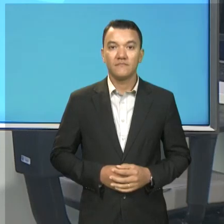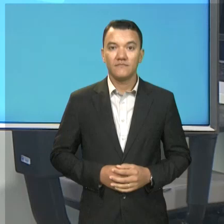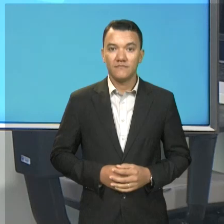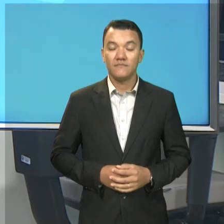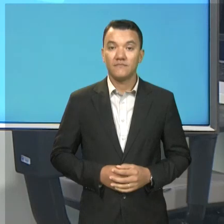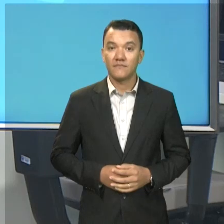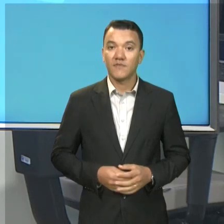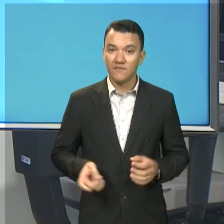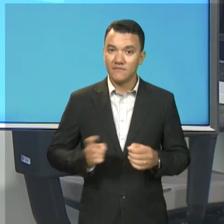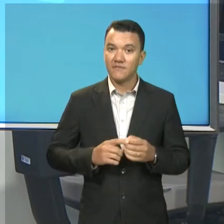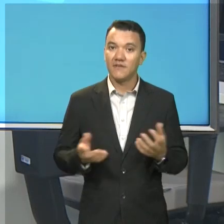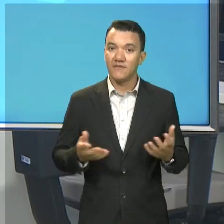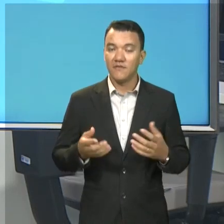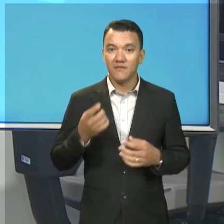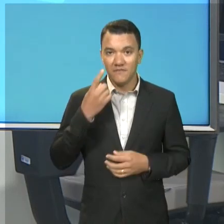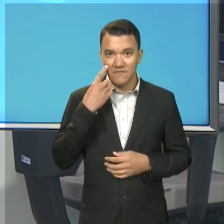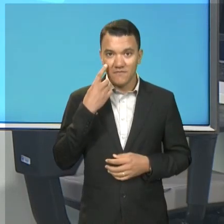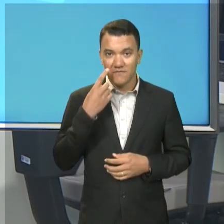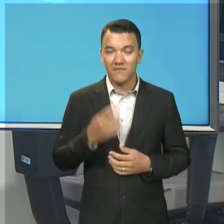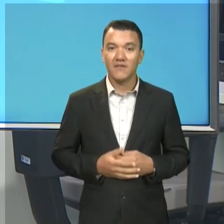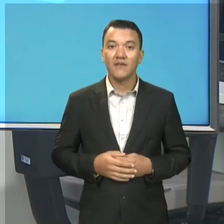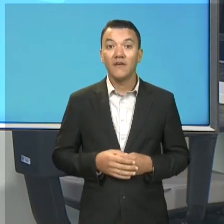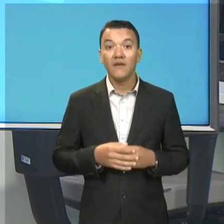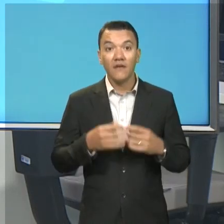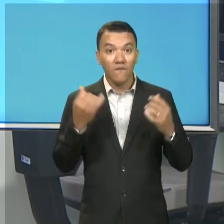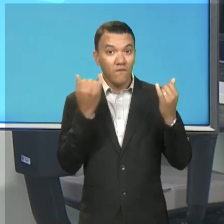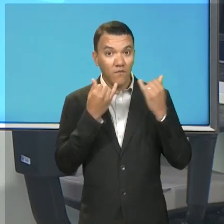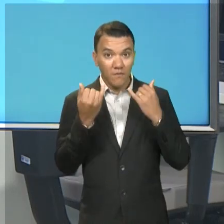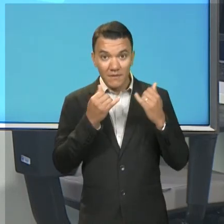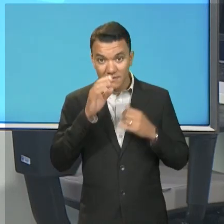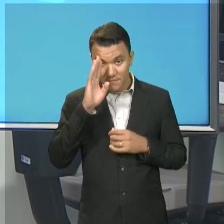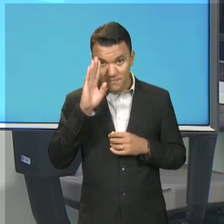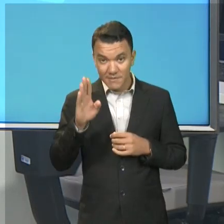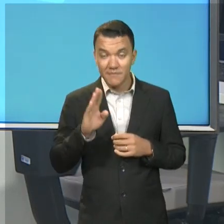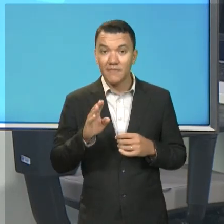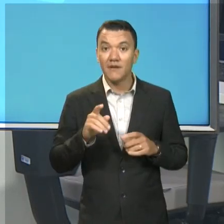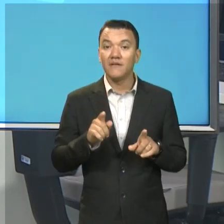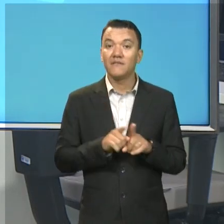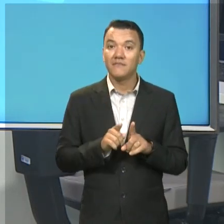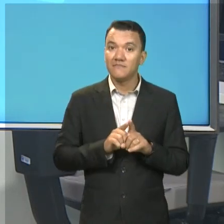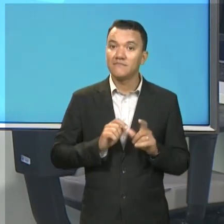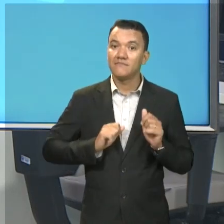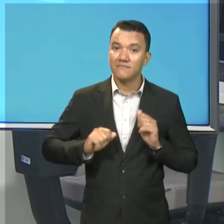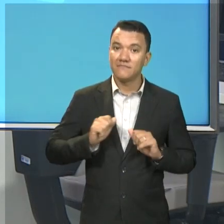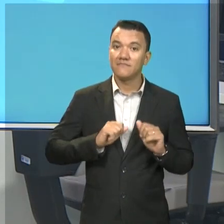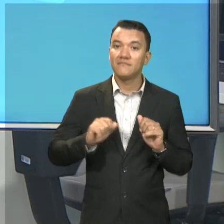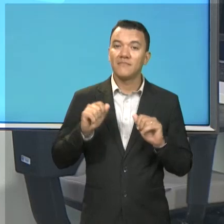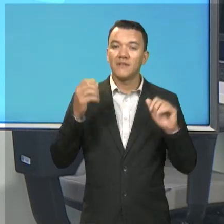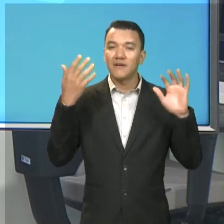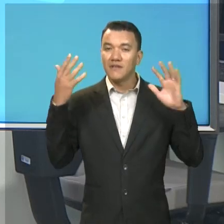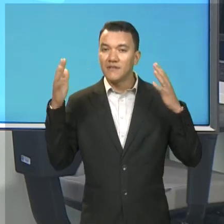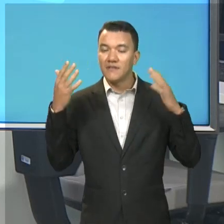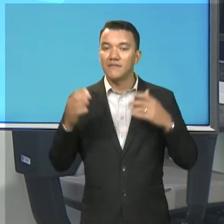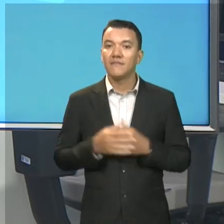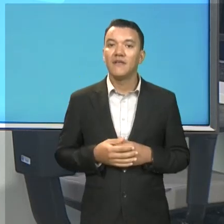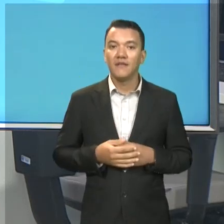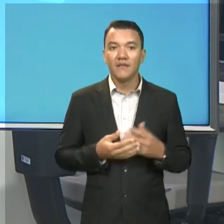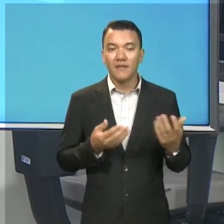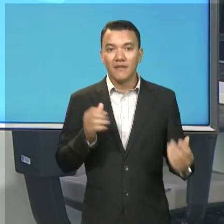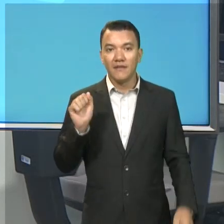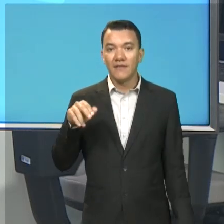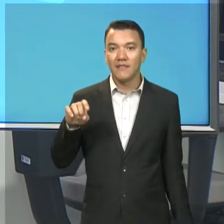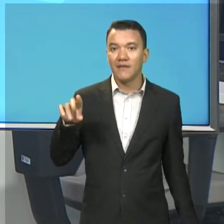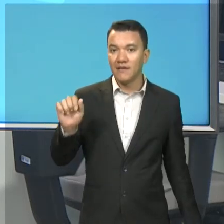Estamos de volta e agora a gente confere as principais informações, as expectativas para o clima em várias regiões do Maranhão. Ananda Fontenelle traz